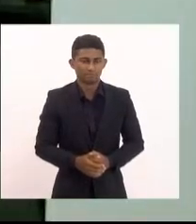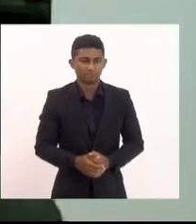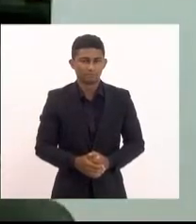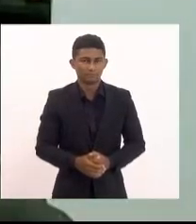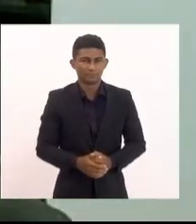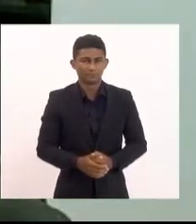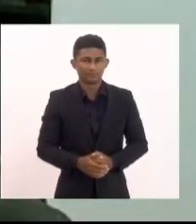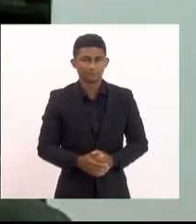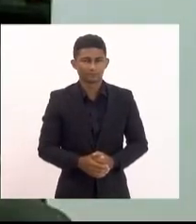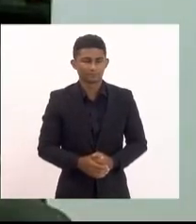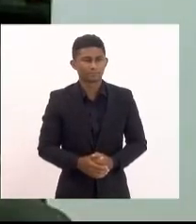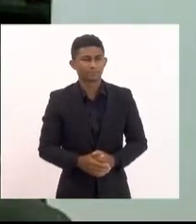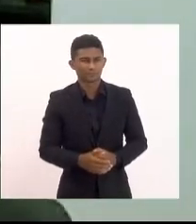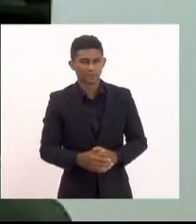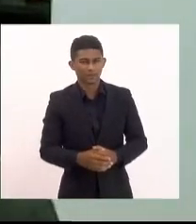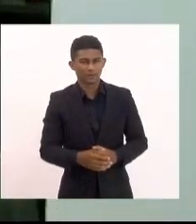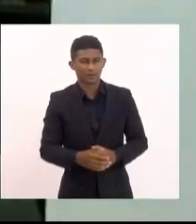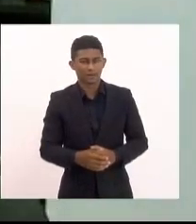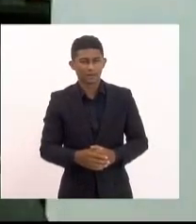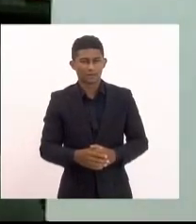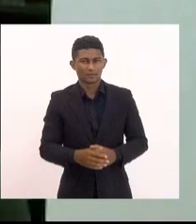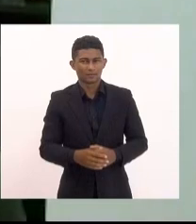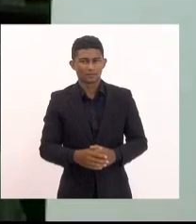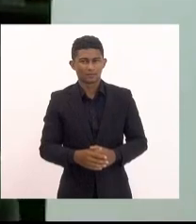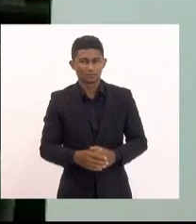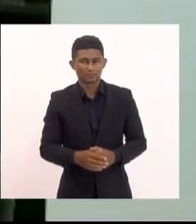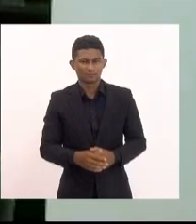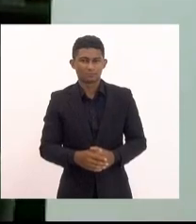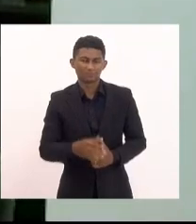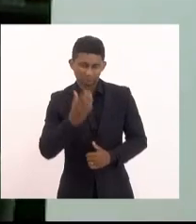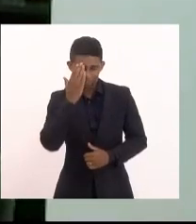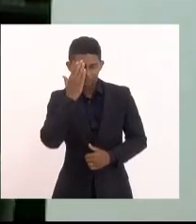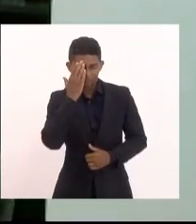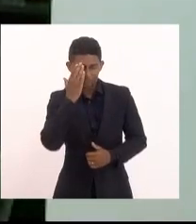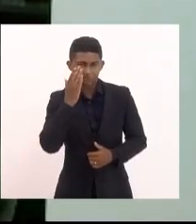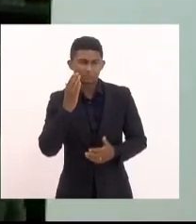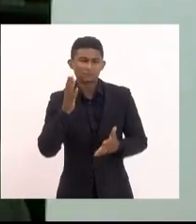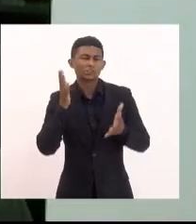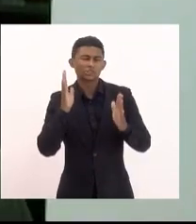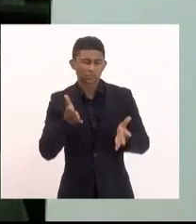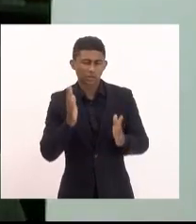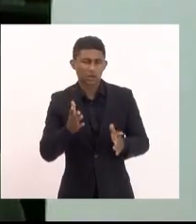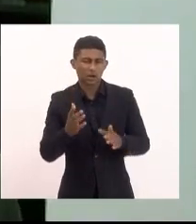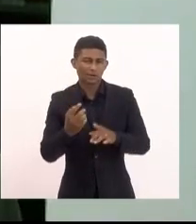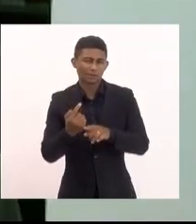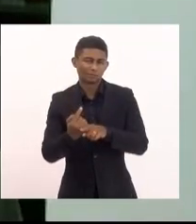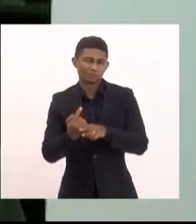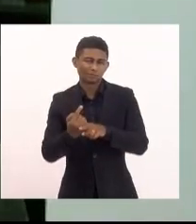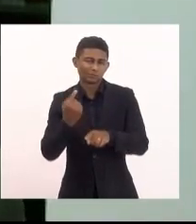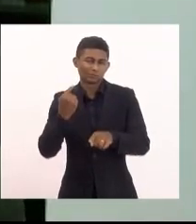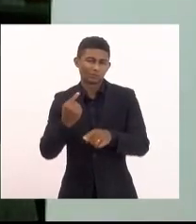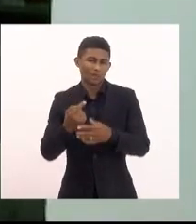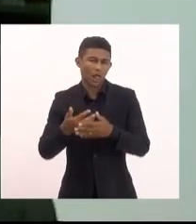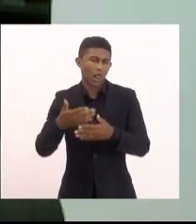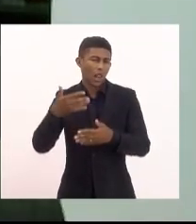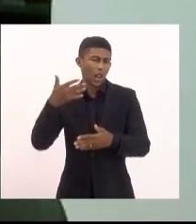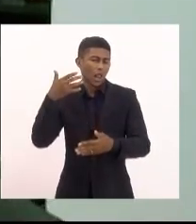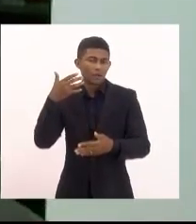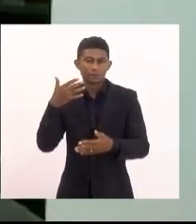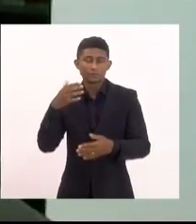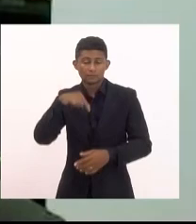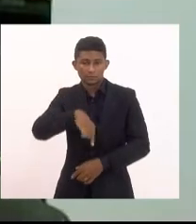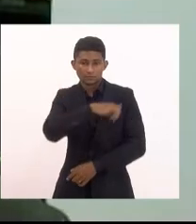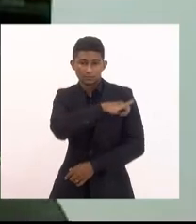não é de hoje que o Estado do Rio de Janeiro